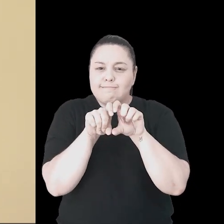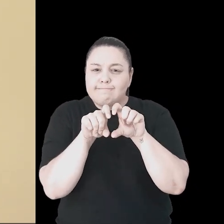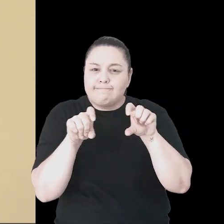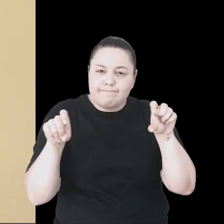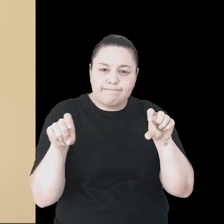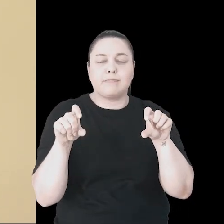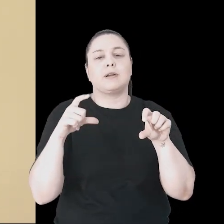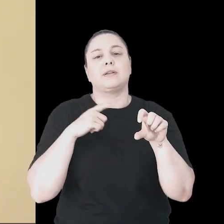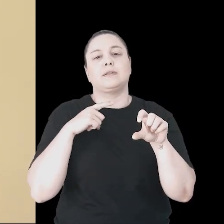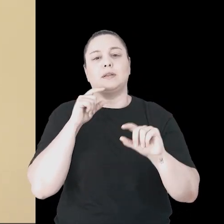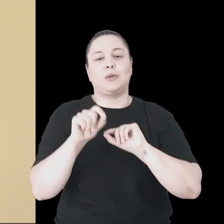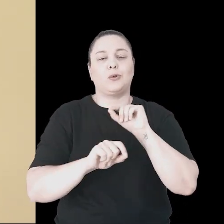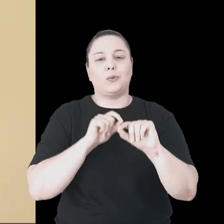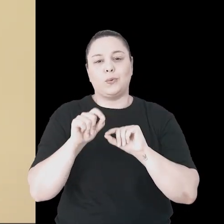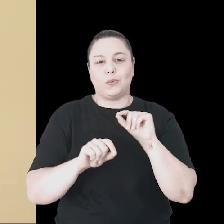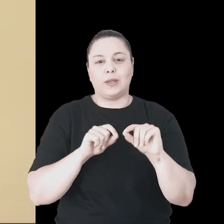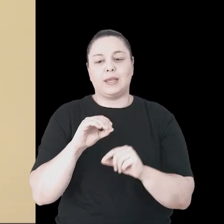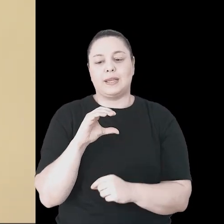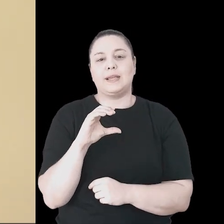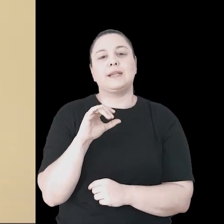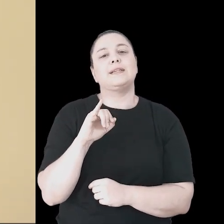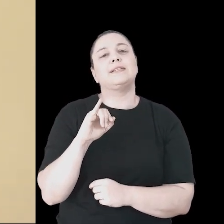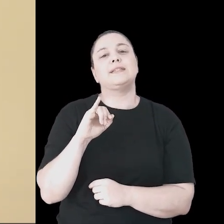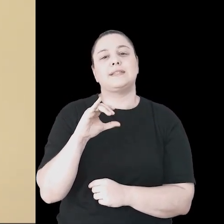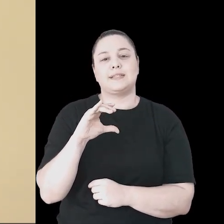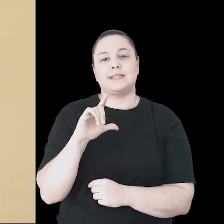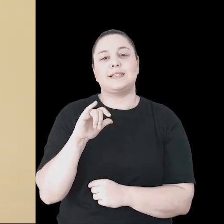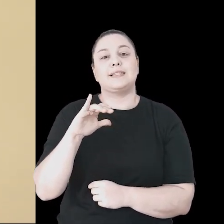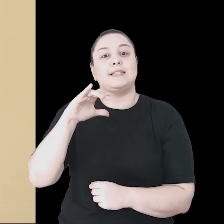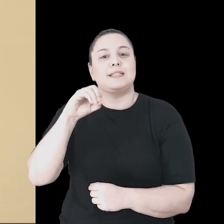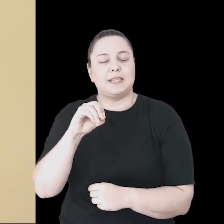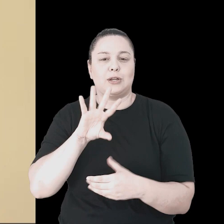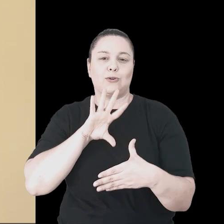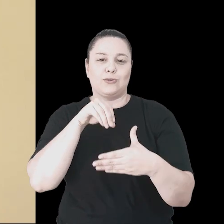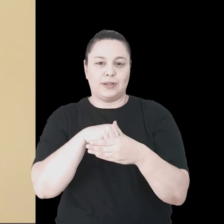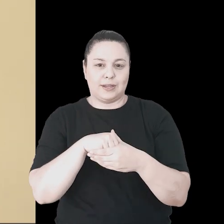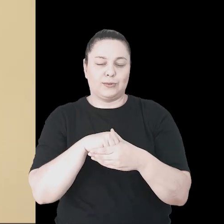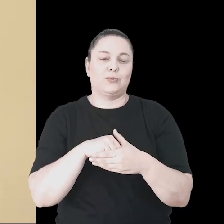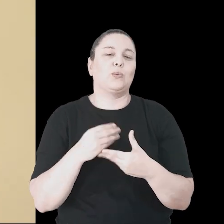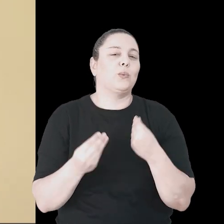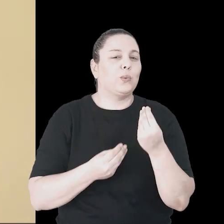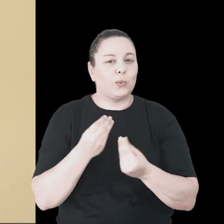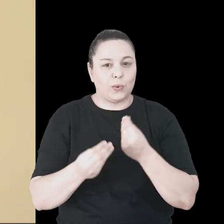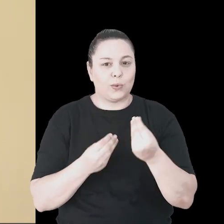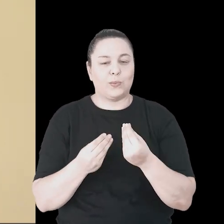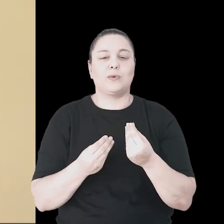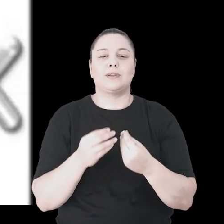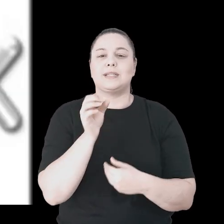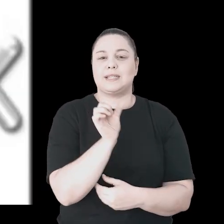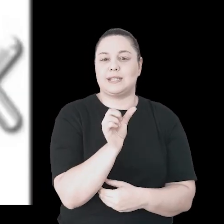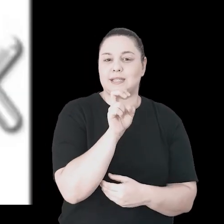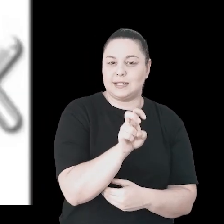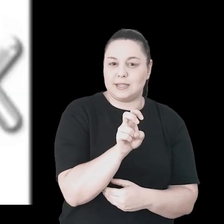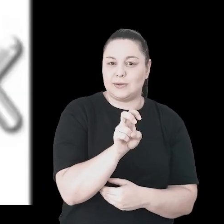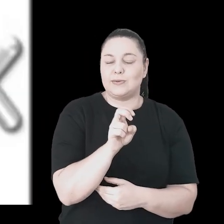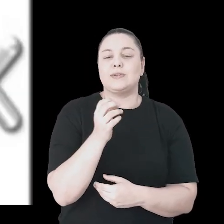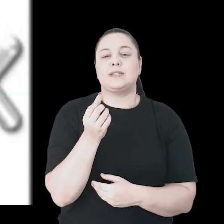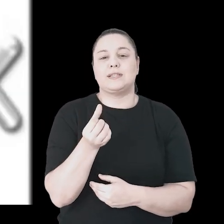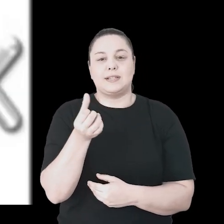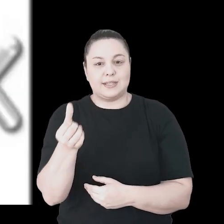para dentro do barril induzem reações de ciclização específicas nos aminoácidos